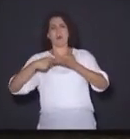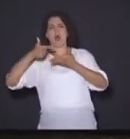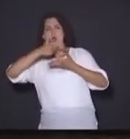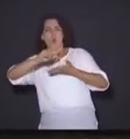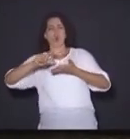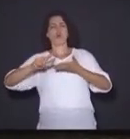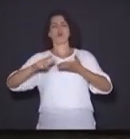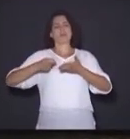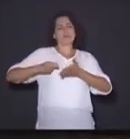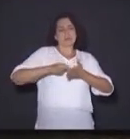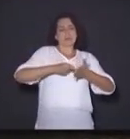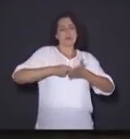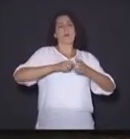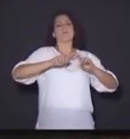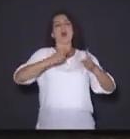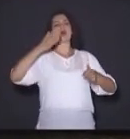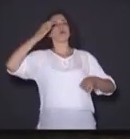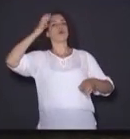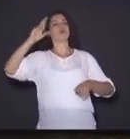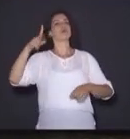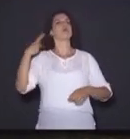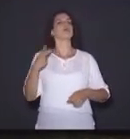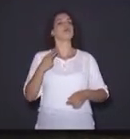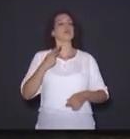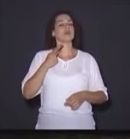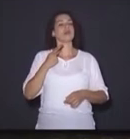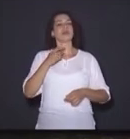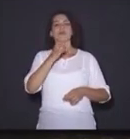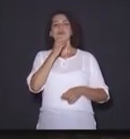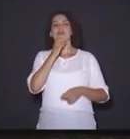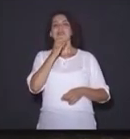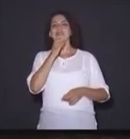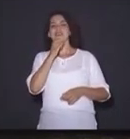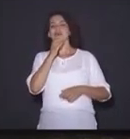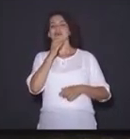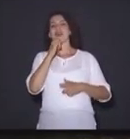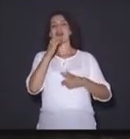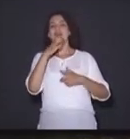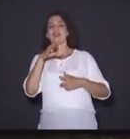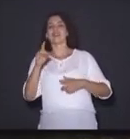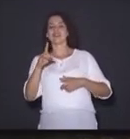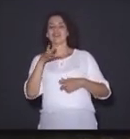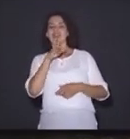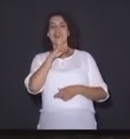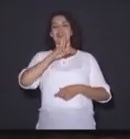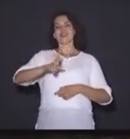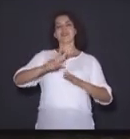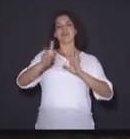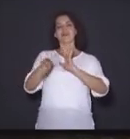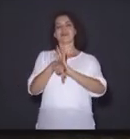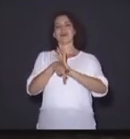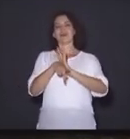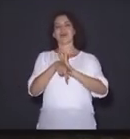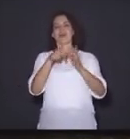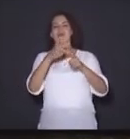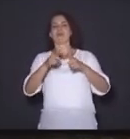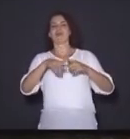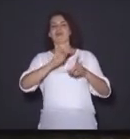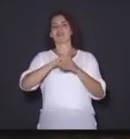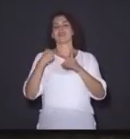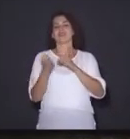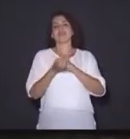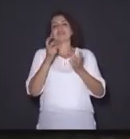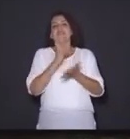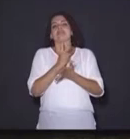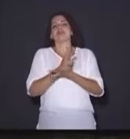setra uma cultura política na gestão por exemplo de respostas a essas demandas sociais que são respostas sempre